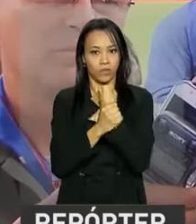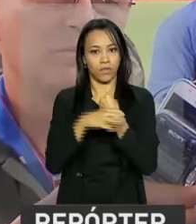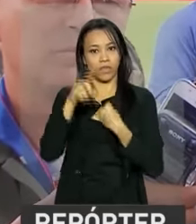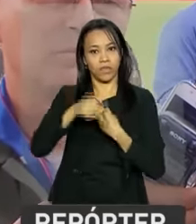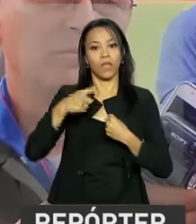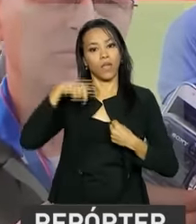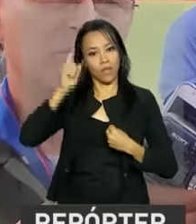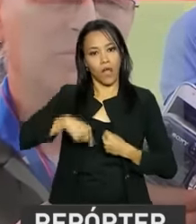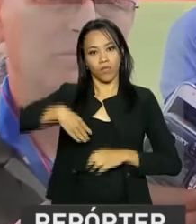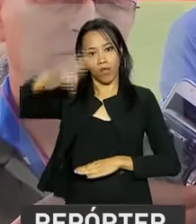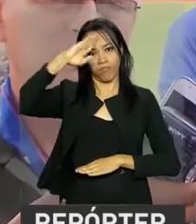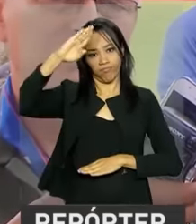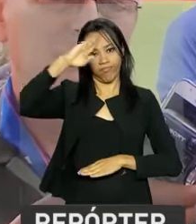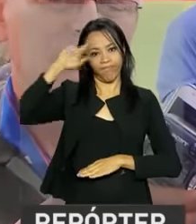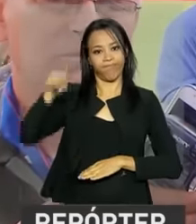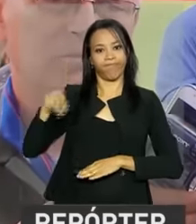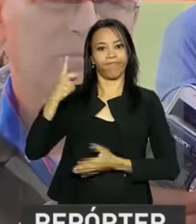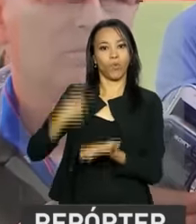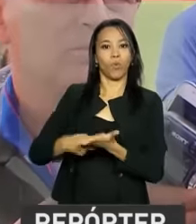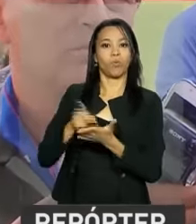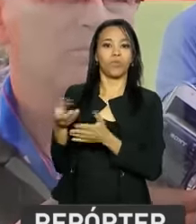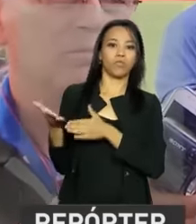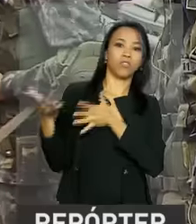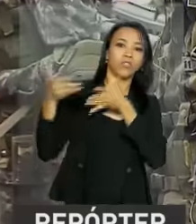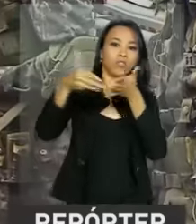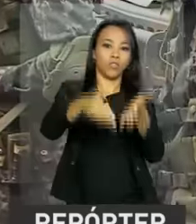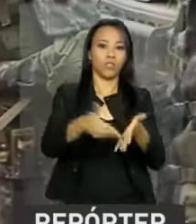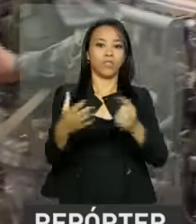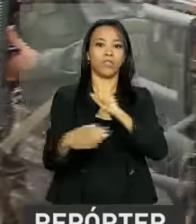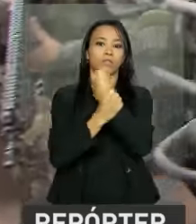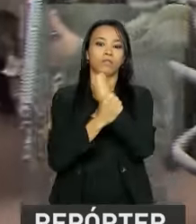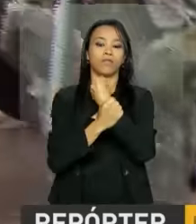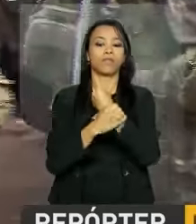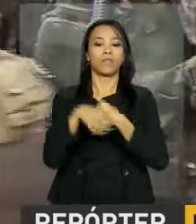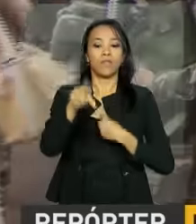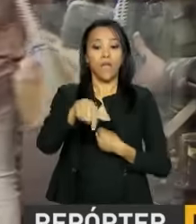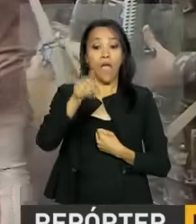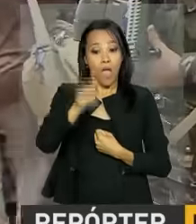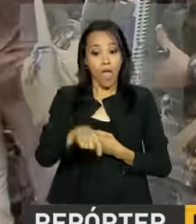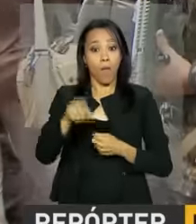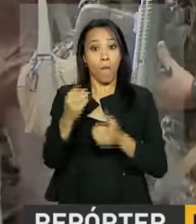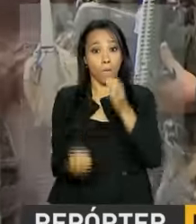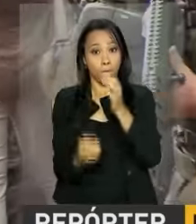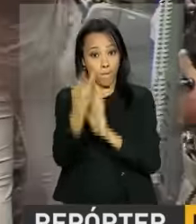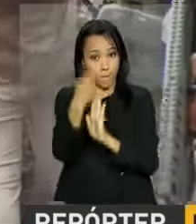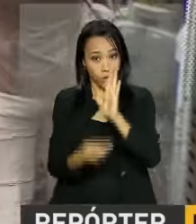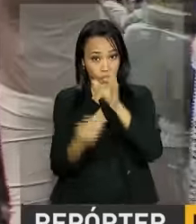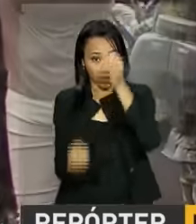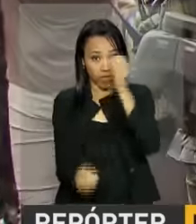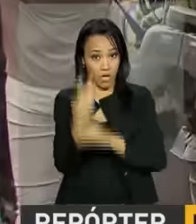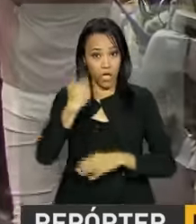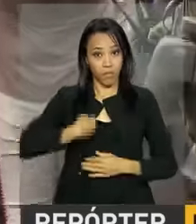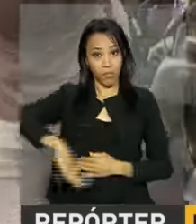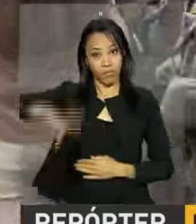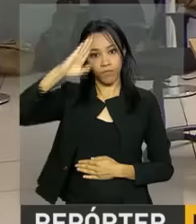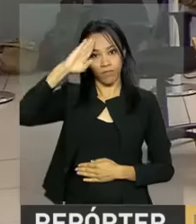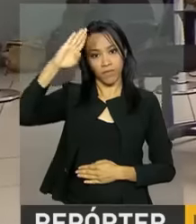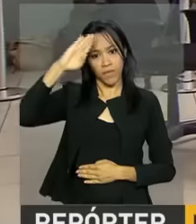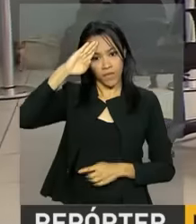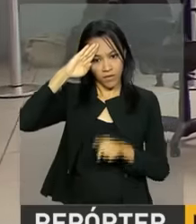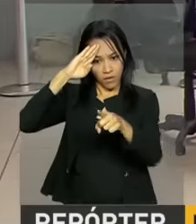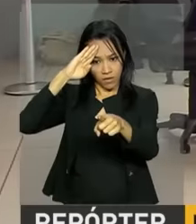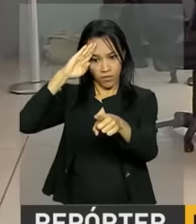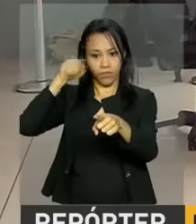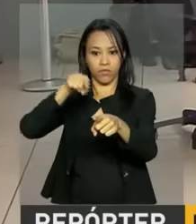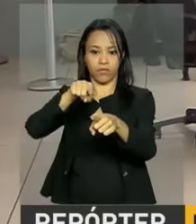Forças Armadas Brasileiras e da Defesa Nacional o projeto criado pelo exército faz uso de tecnologia de ponta